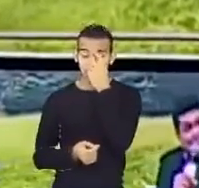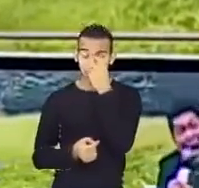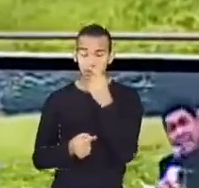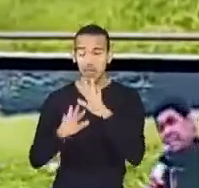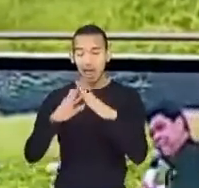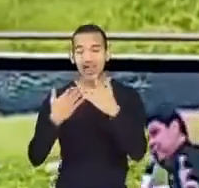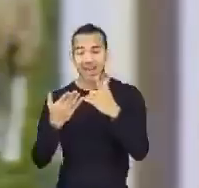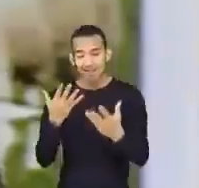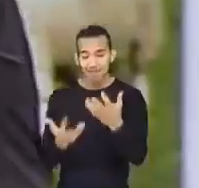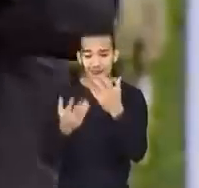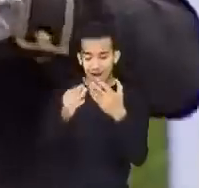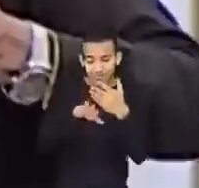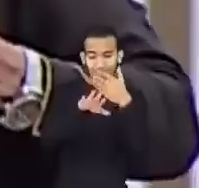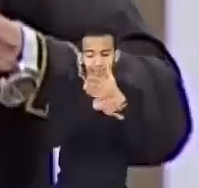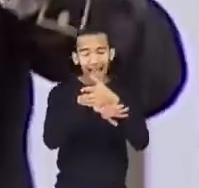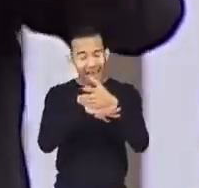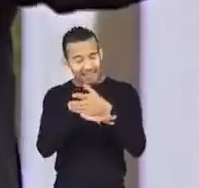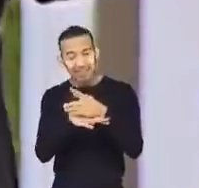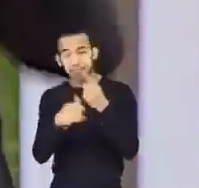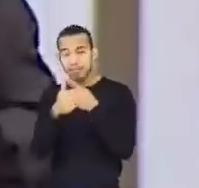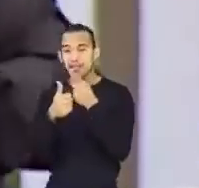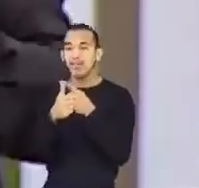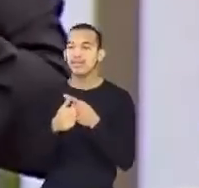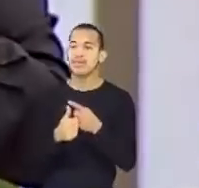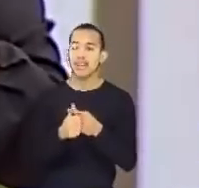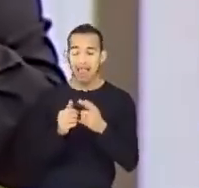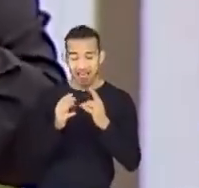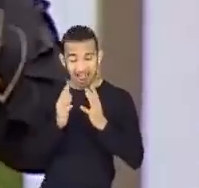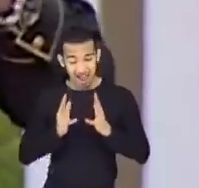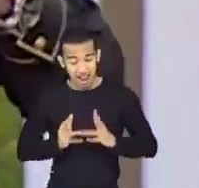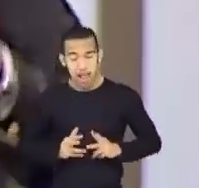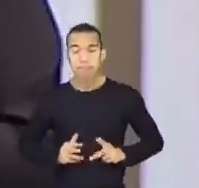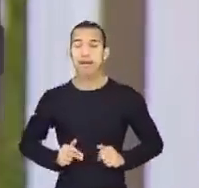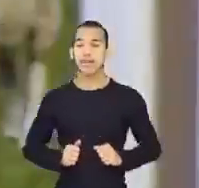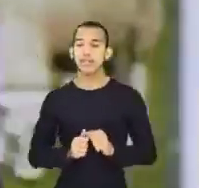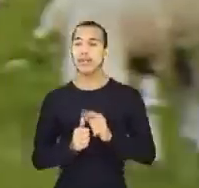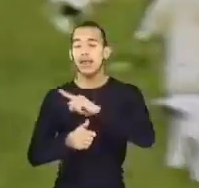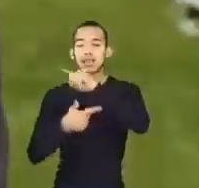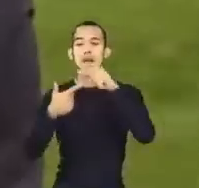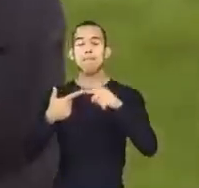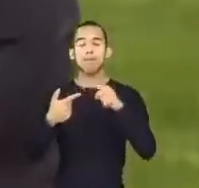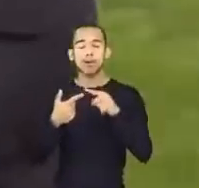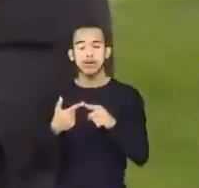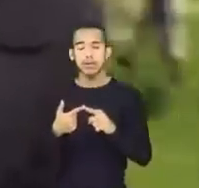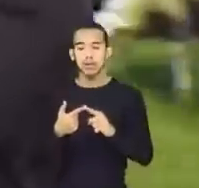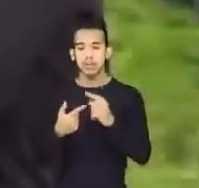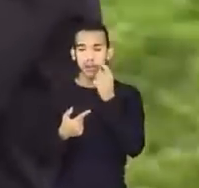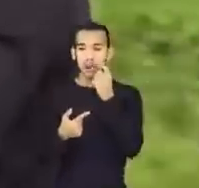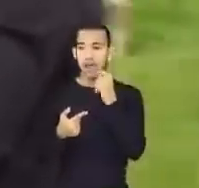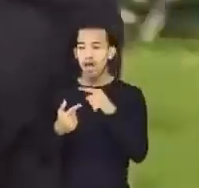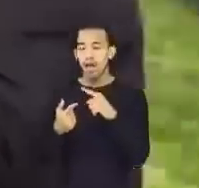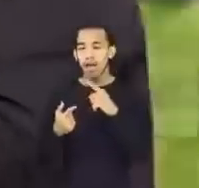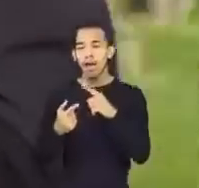odre passa pelo fogo para se purificar. Depois é submetido